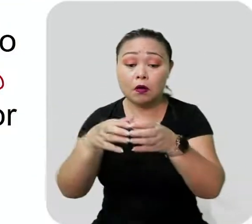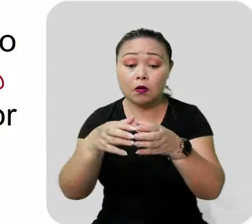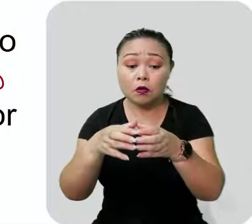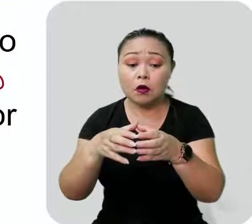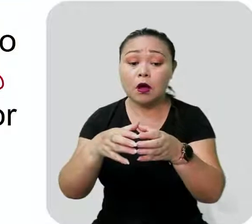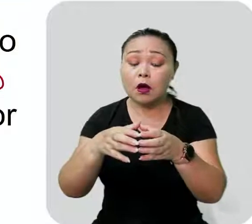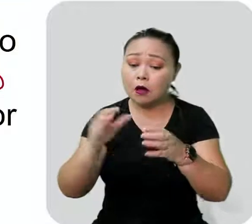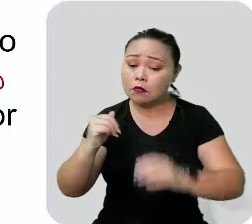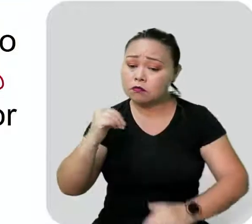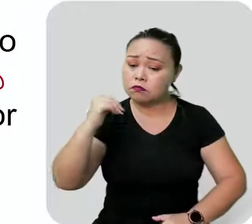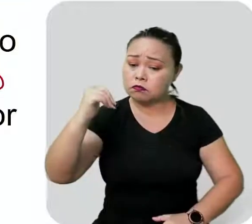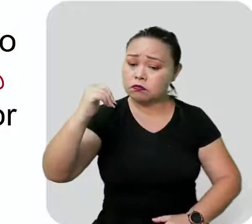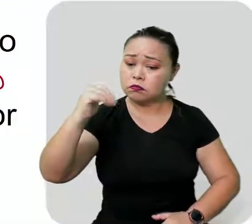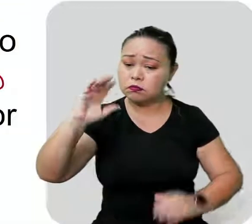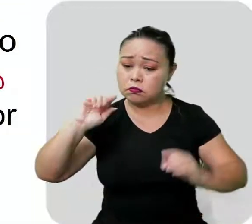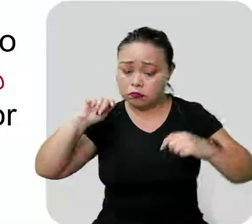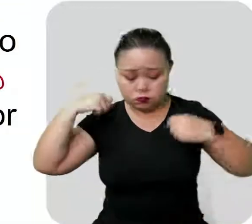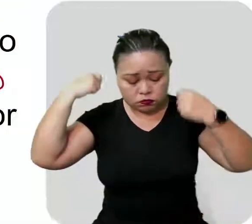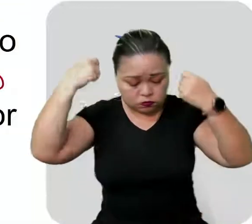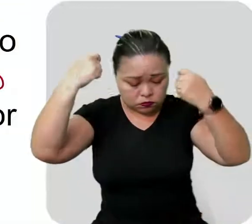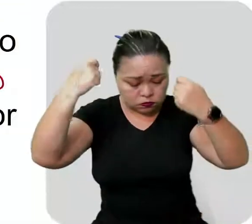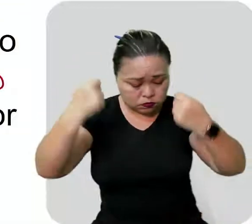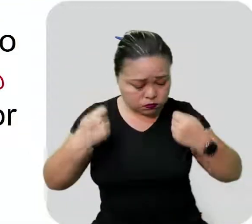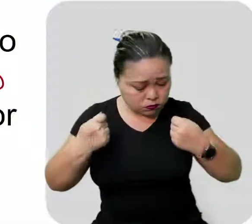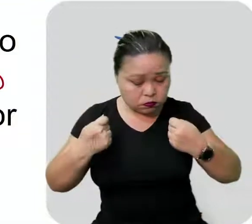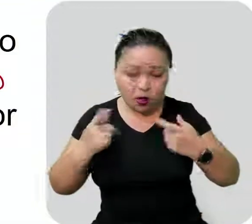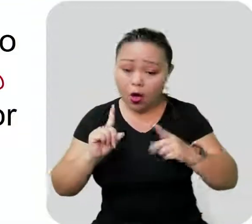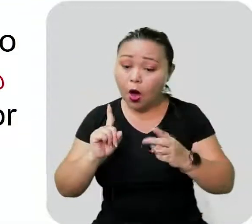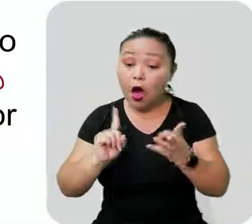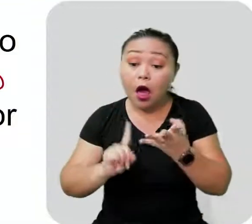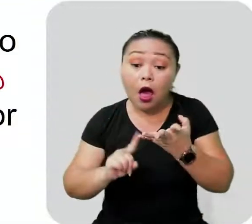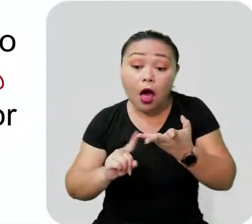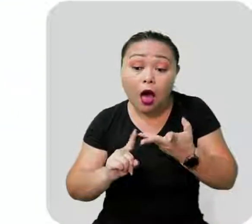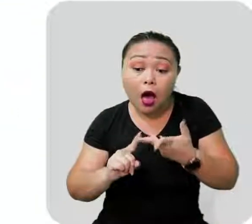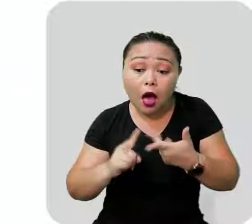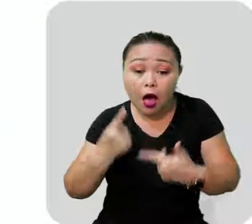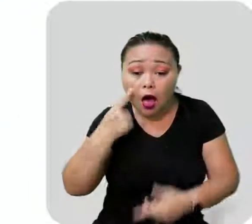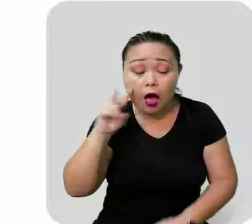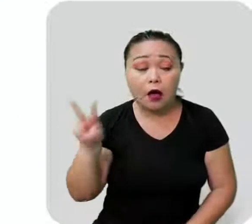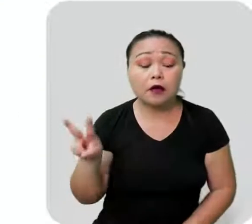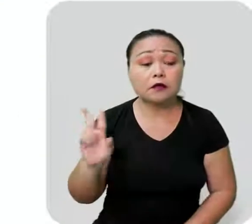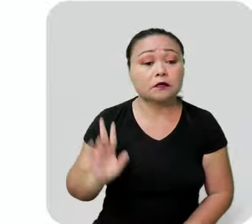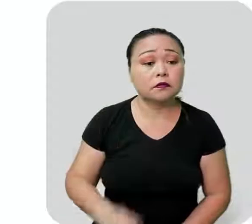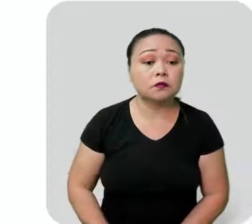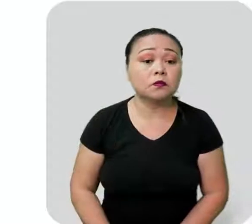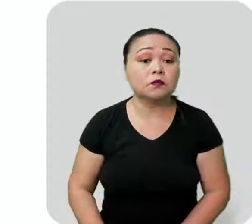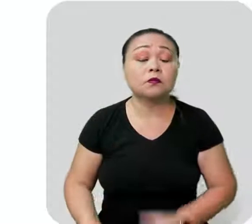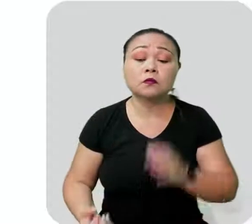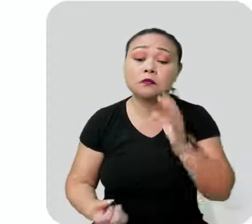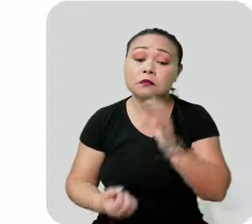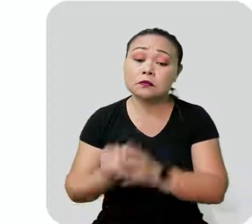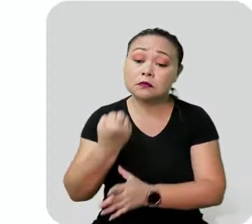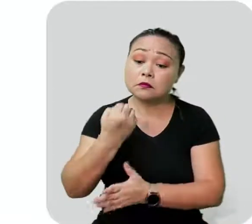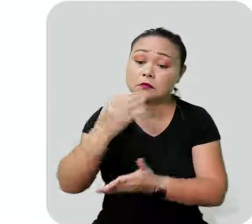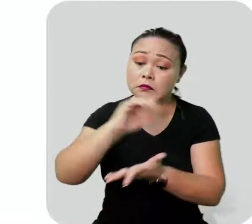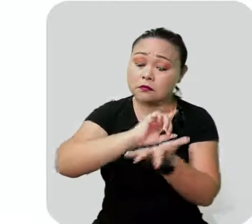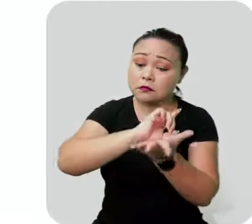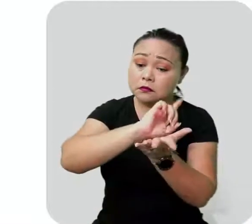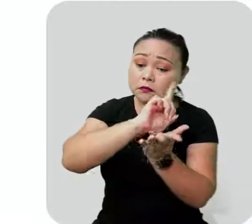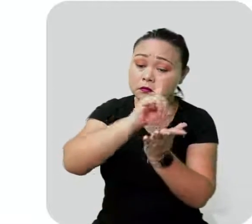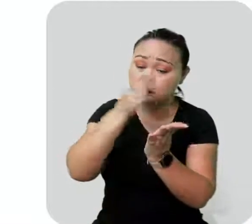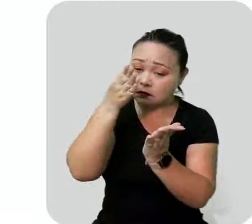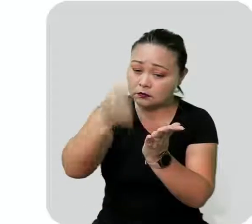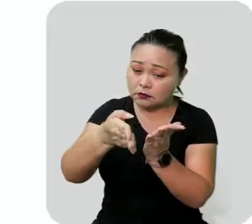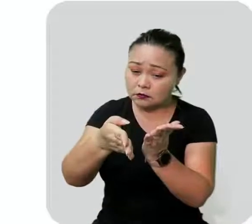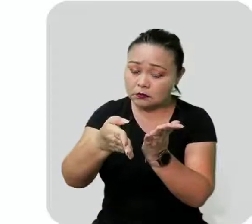poderoso sacerdote ou seja não era são renovar olha lá como criar um calendário bastante